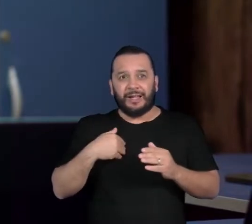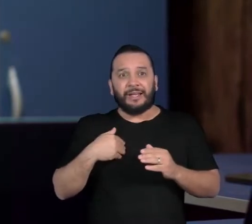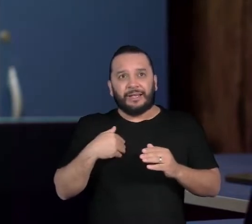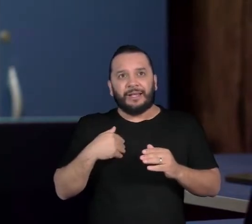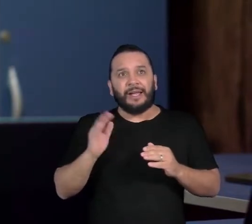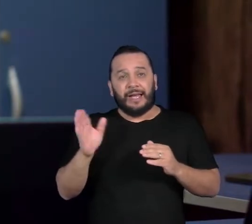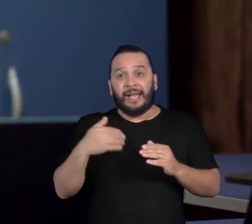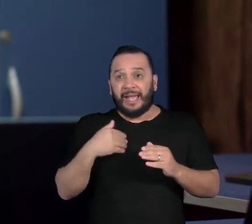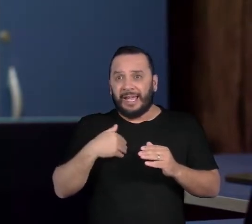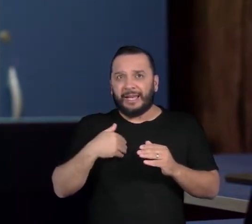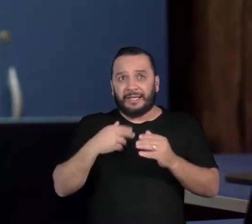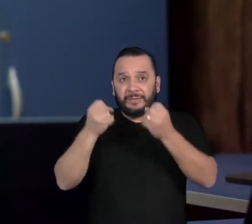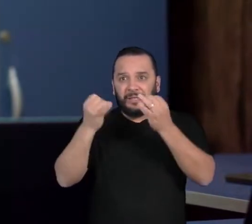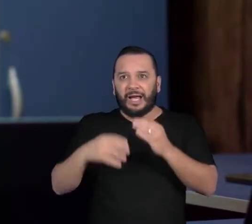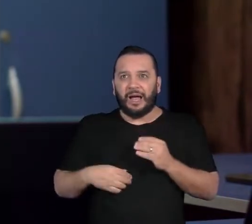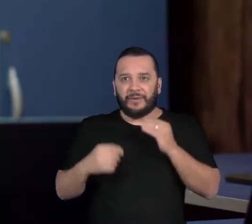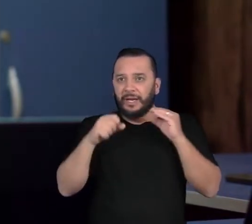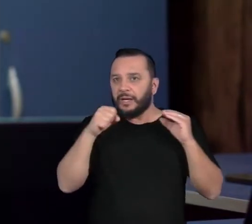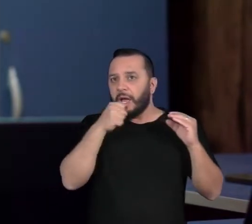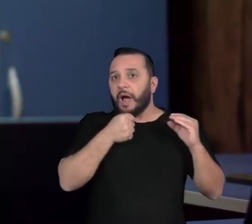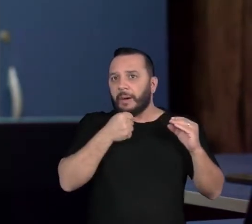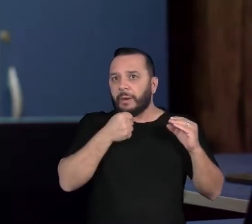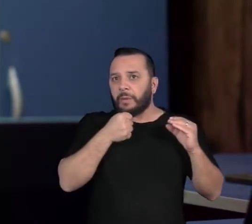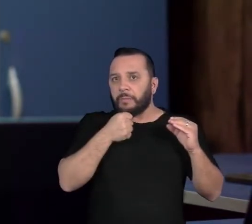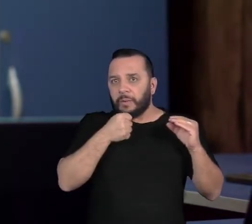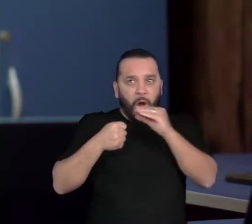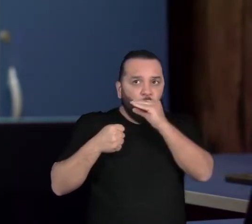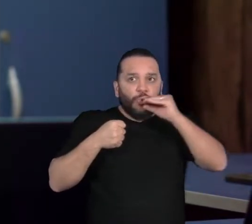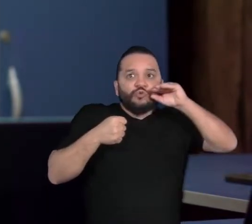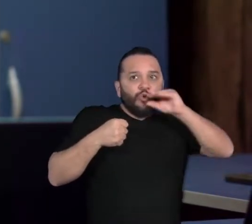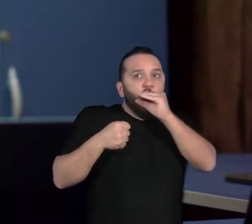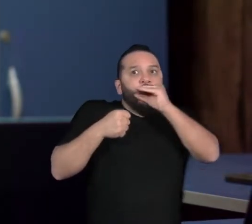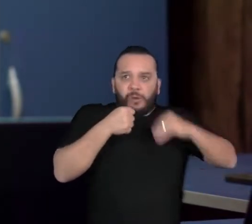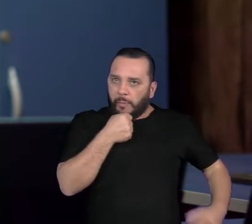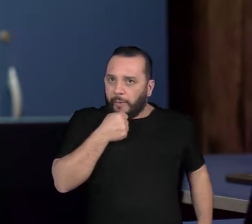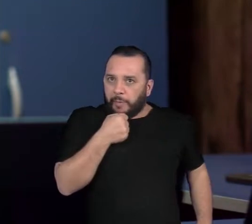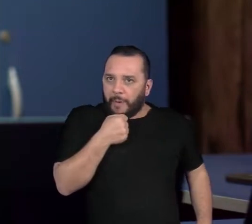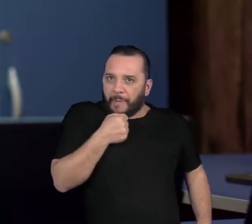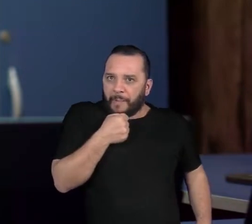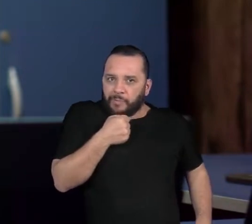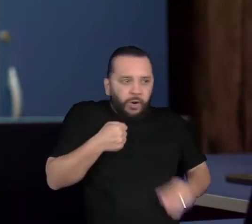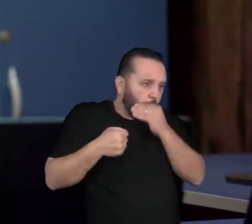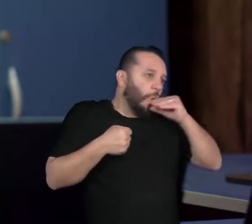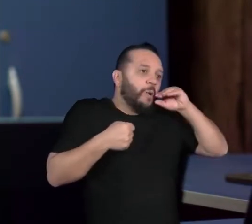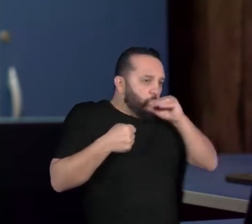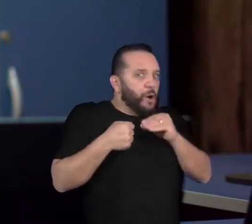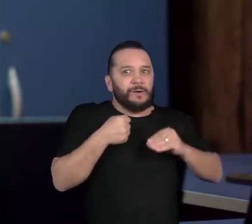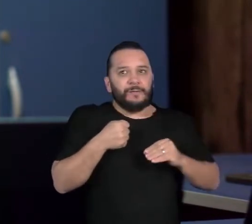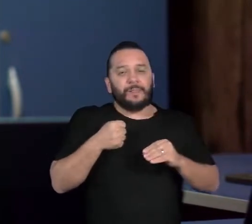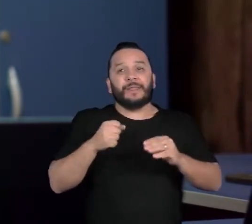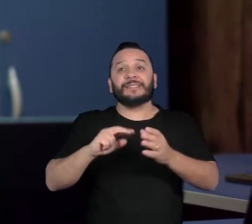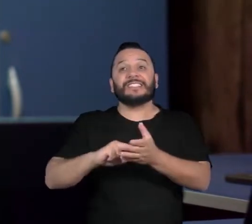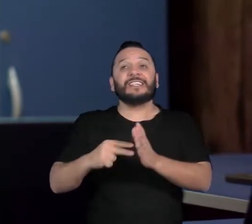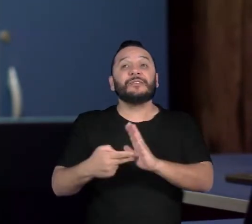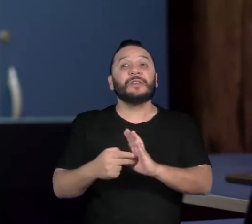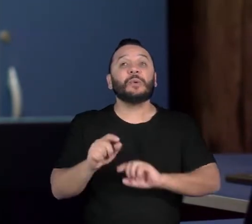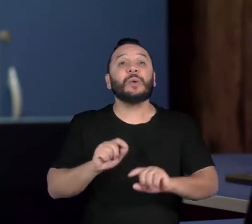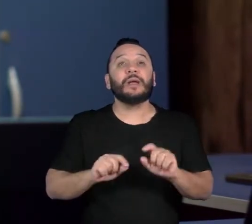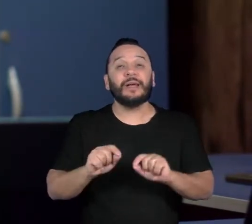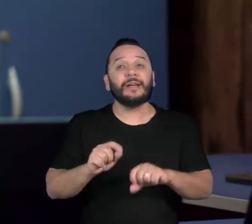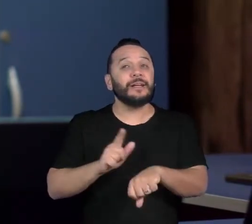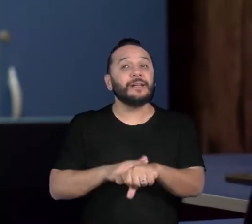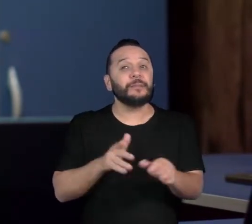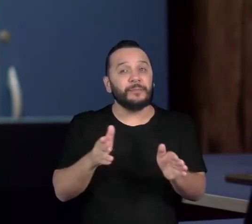sua descrição do lance e tocava a gaitinha rapidamente. Então esse era uma espécie de código para dizer que